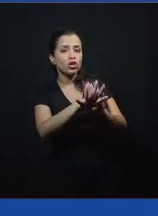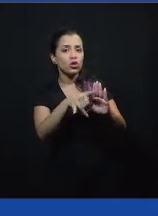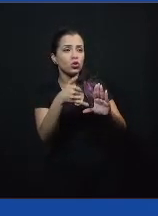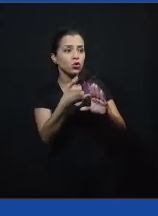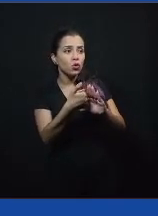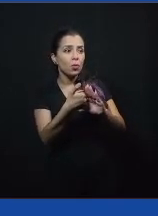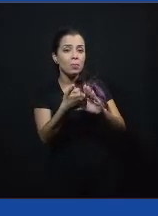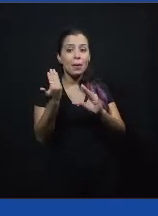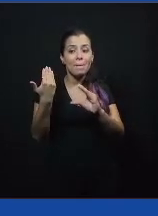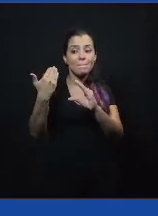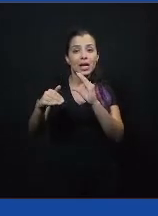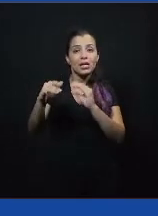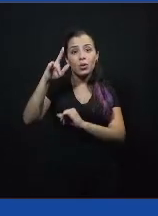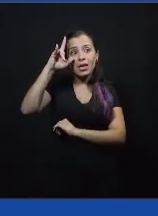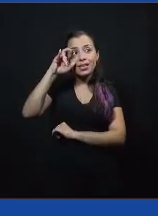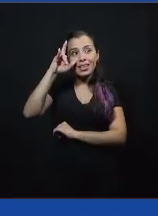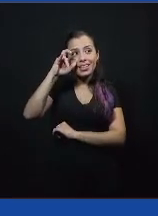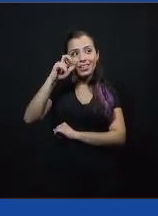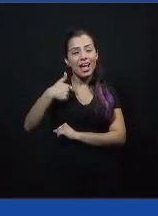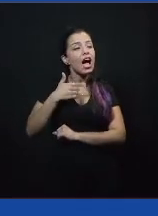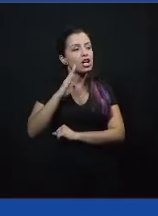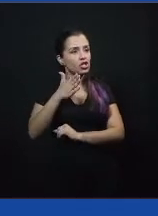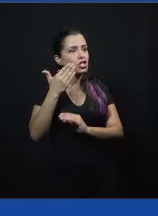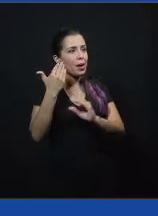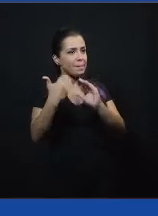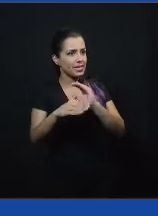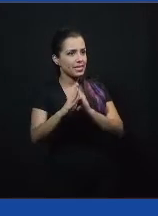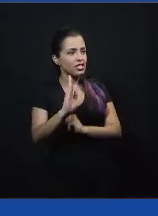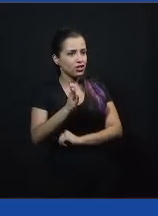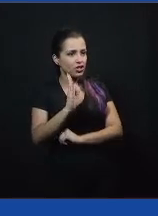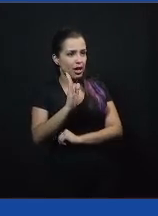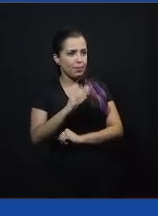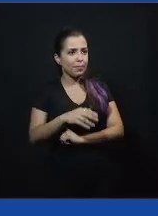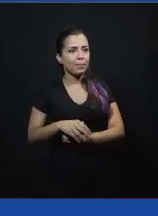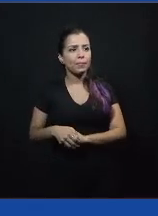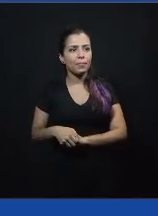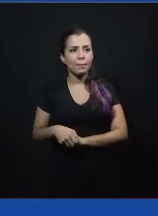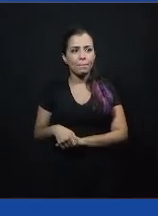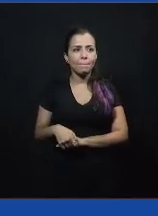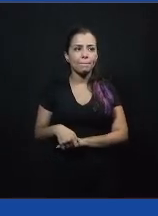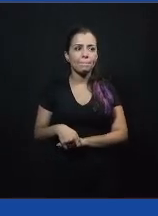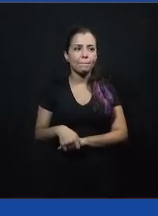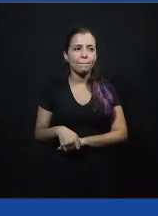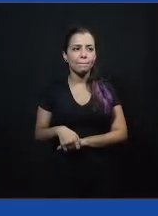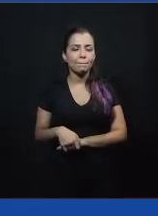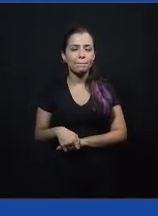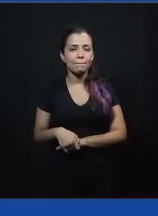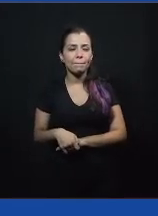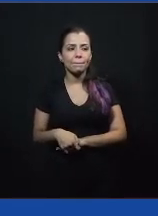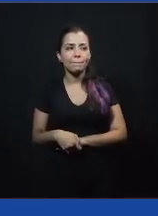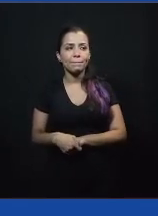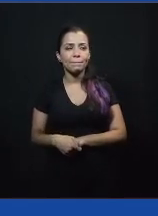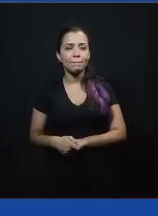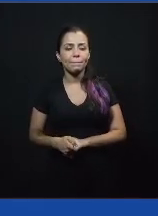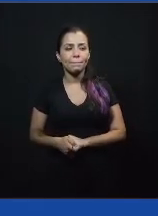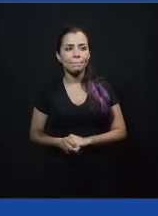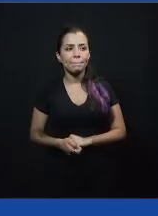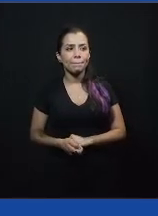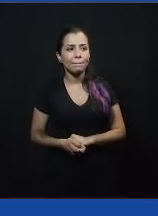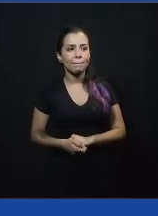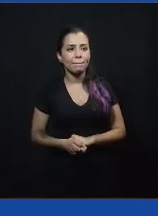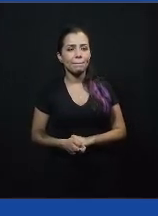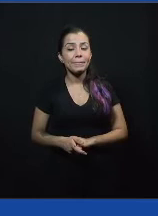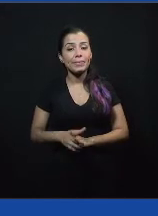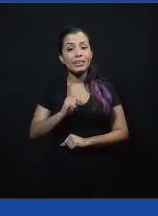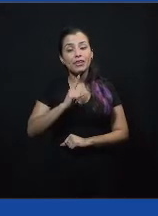vocês eu coloquei coloquei agora ver aí tá aqui respondendo